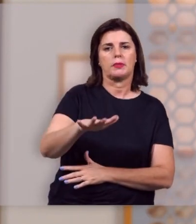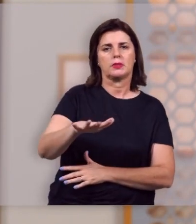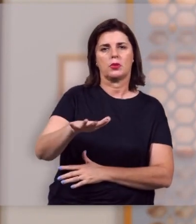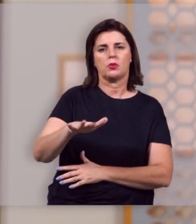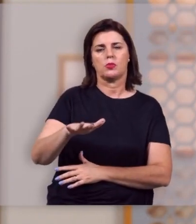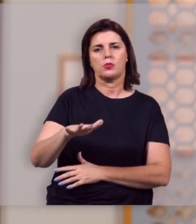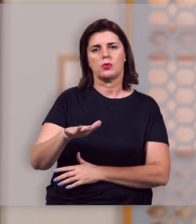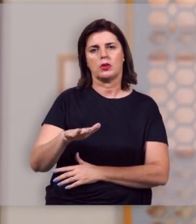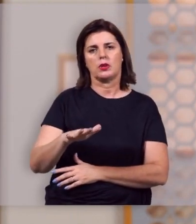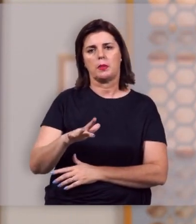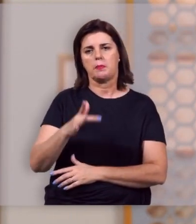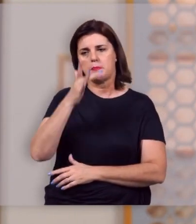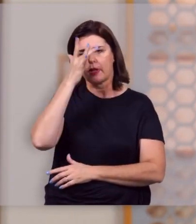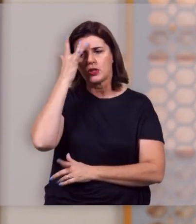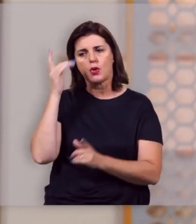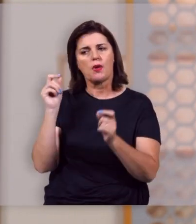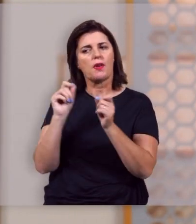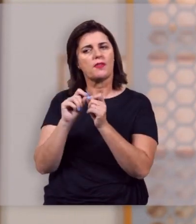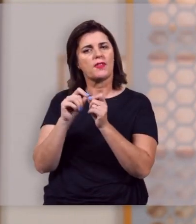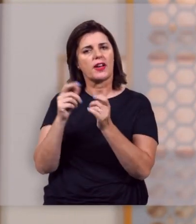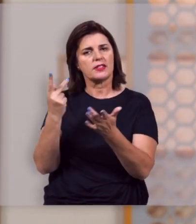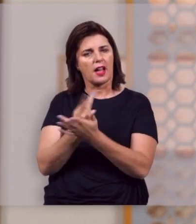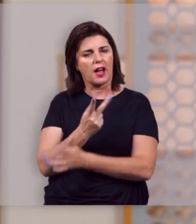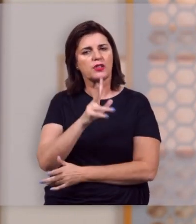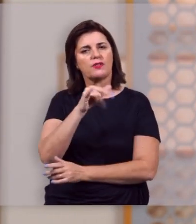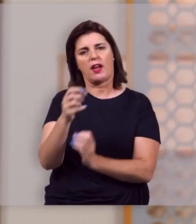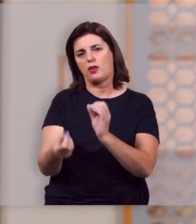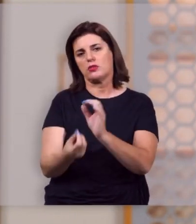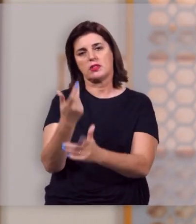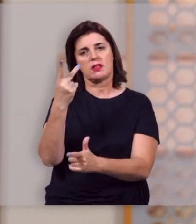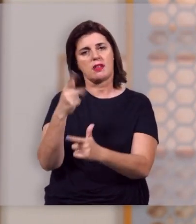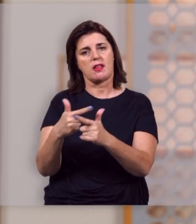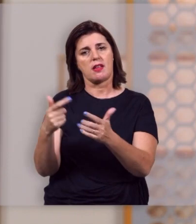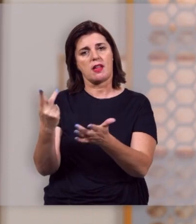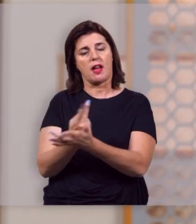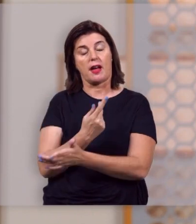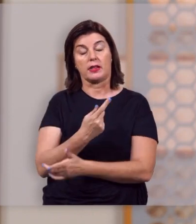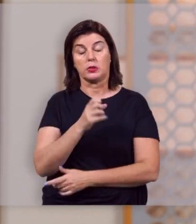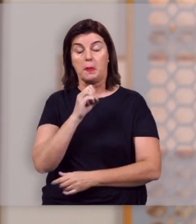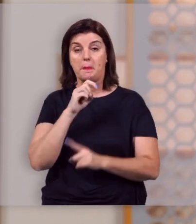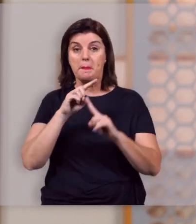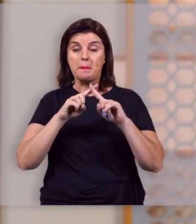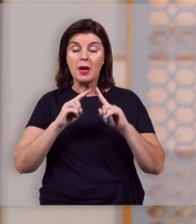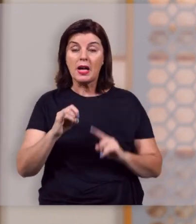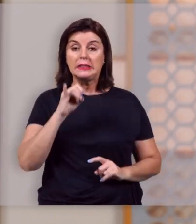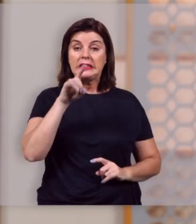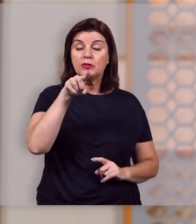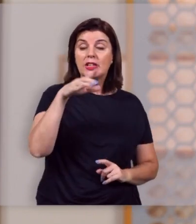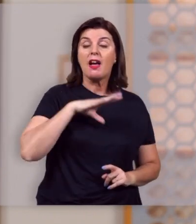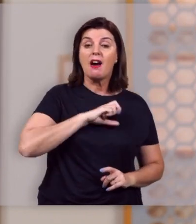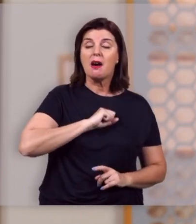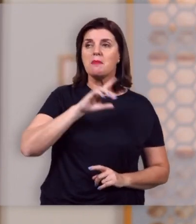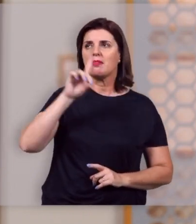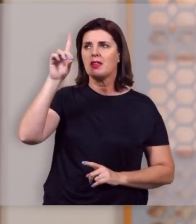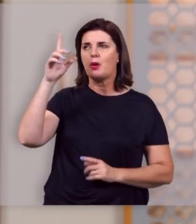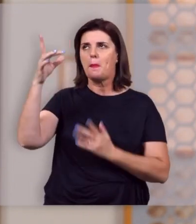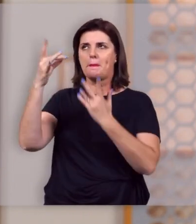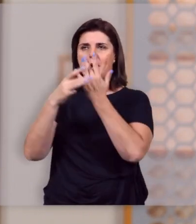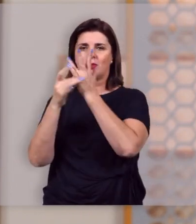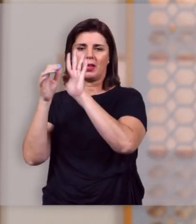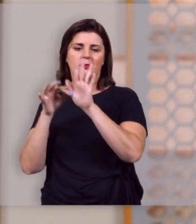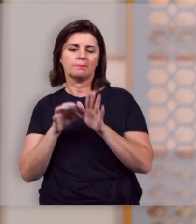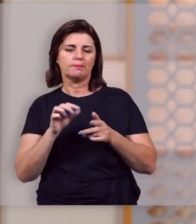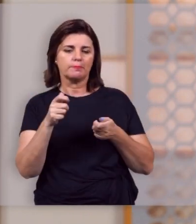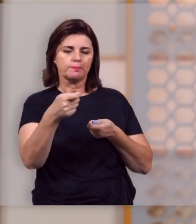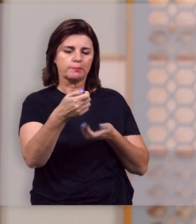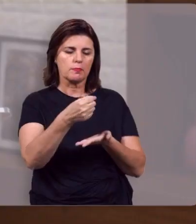semeia vento, colhe tempestade. Mas se você ama a Deus, as mãos de Deus dirigem o seu